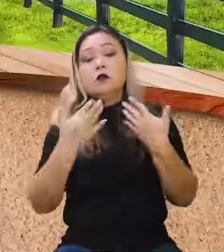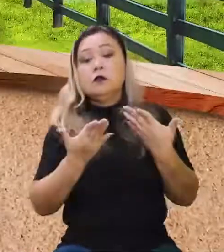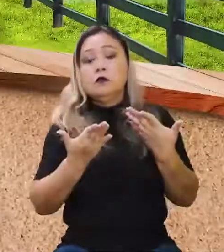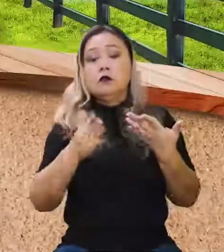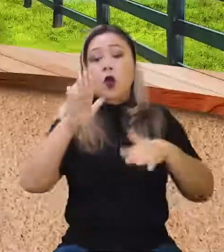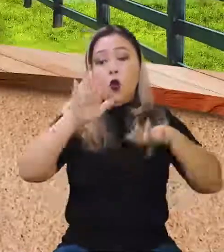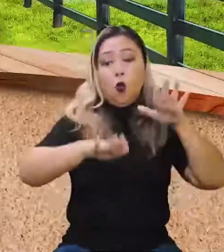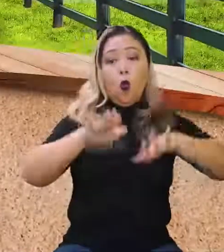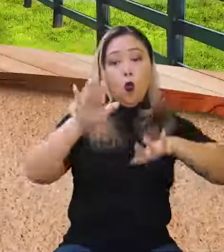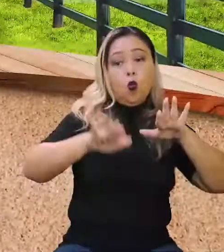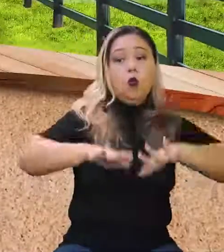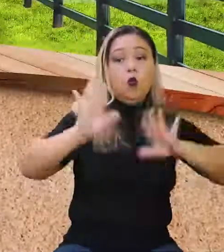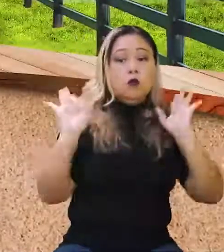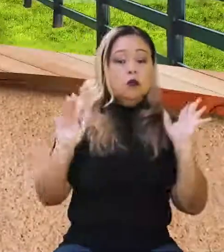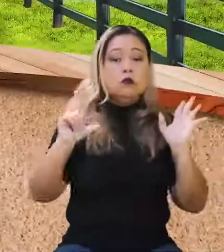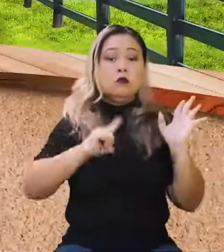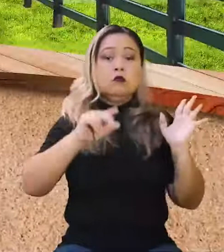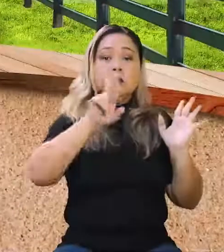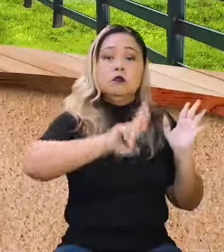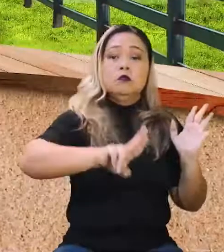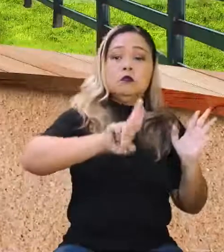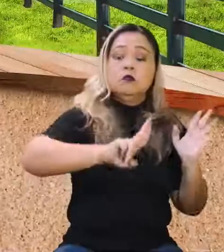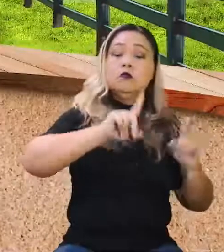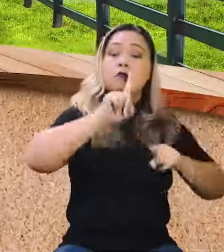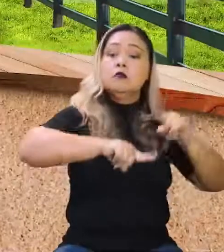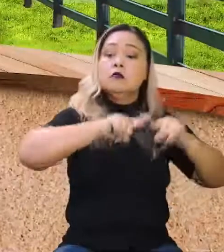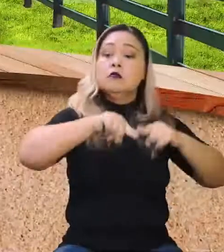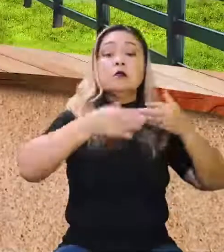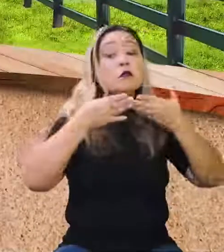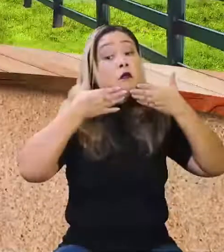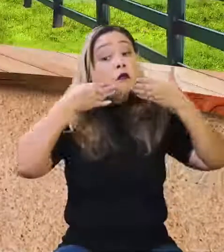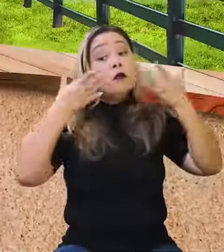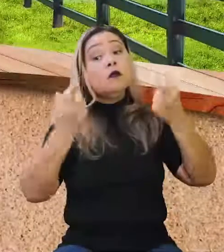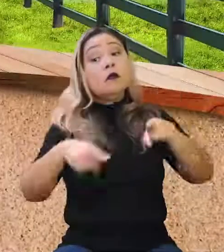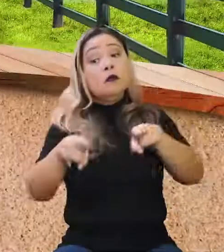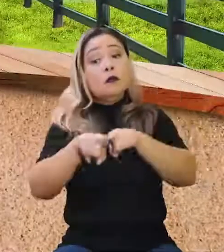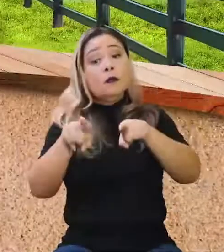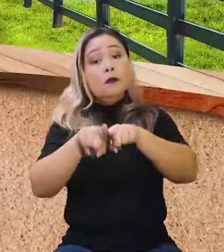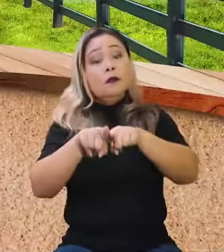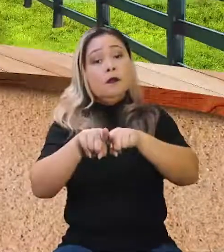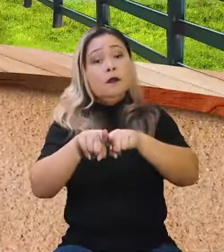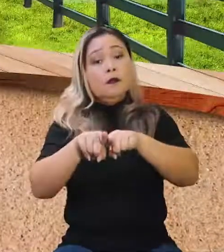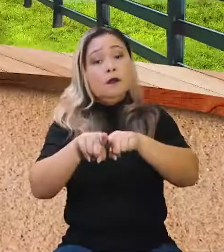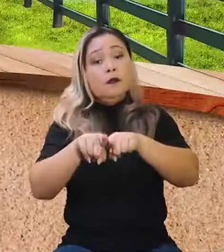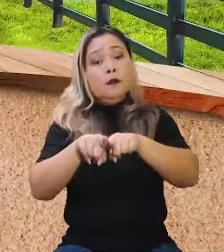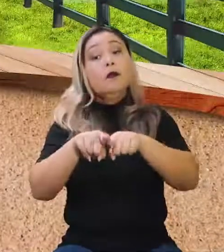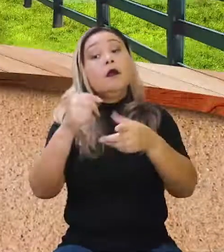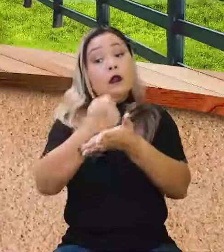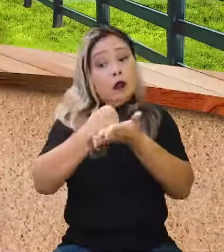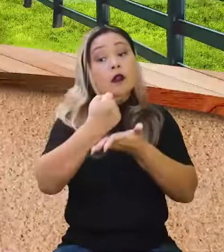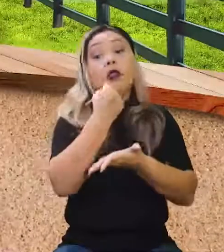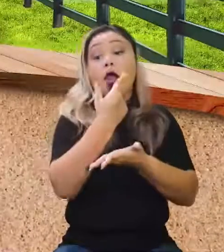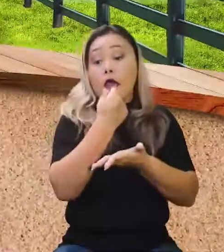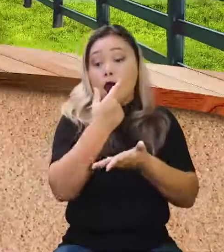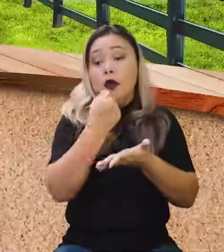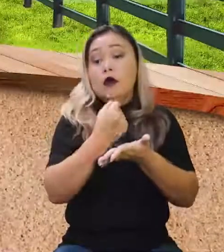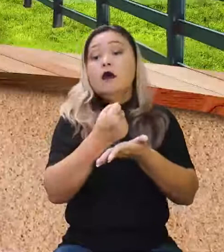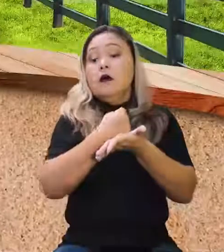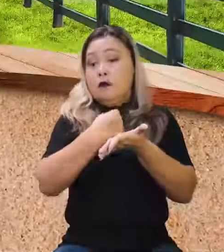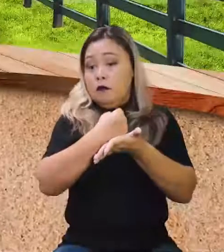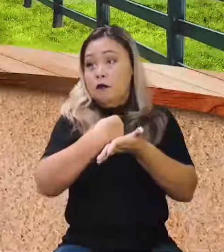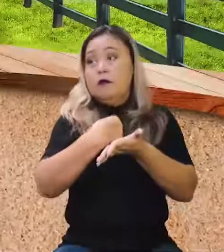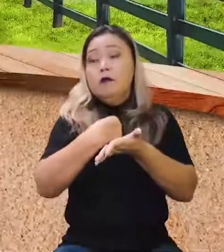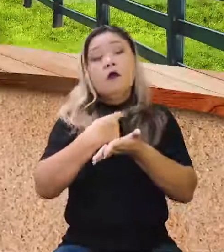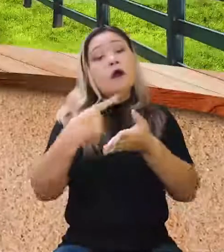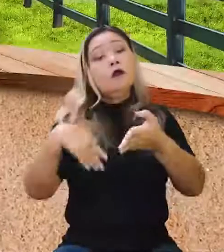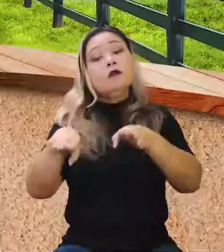criação, algumas, né, utilizadas para cosmético e também cosmético e remédio farmacológico,